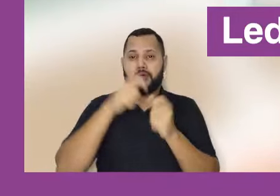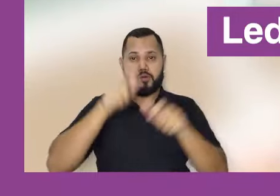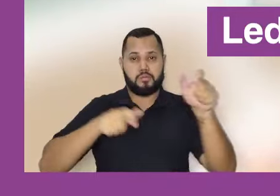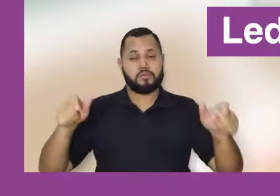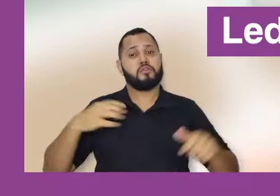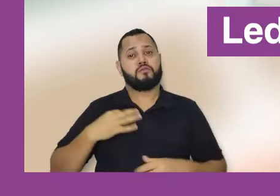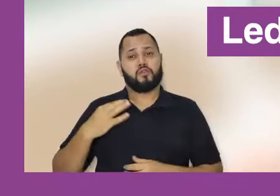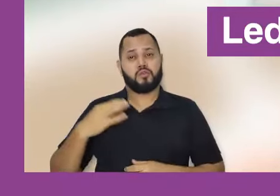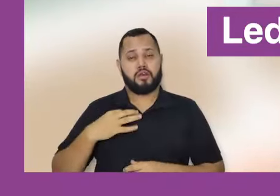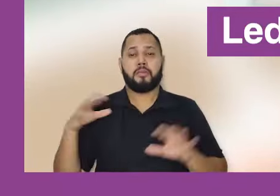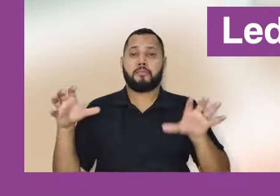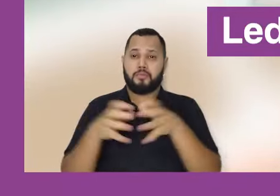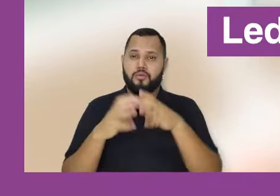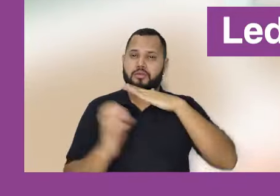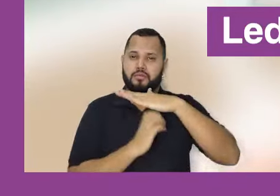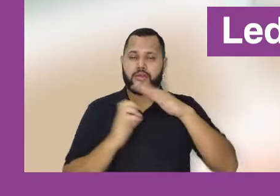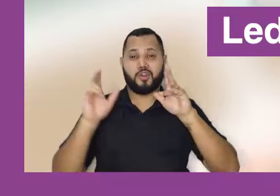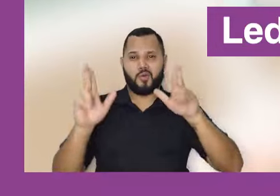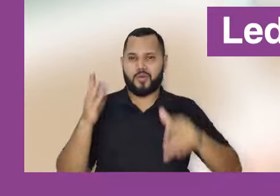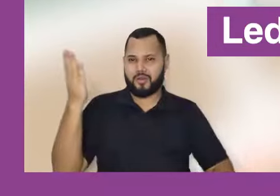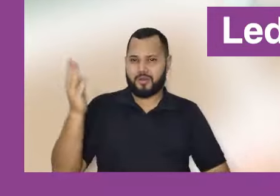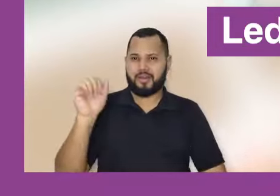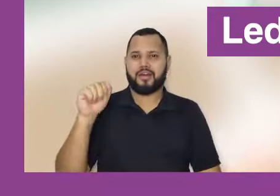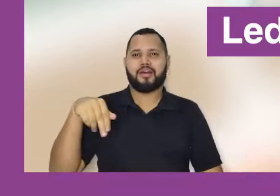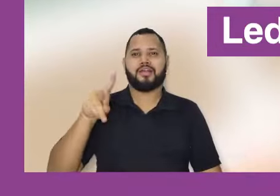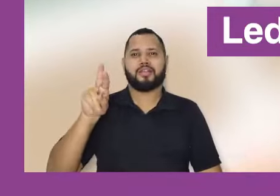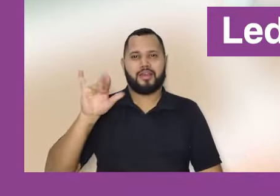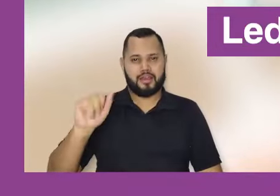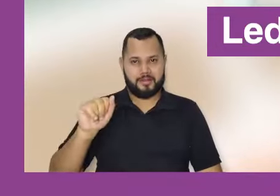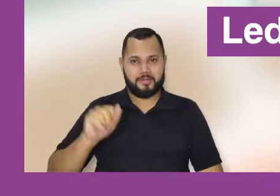de pessoas voluntárias da companhia assim como Andreia